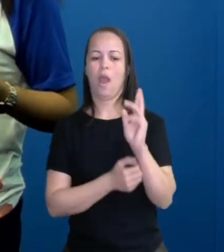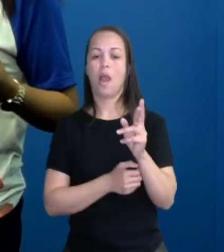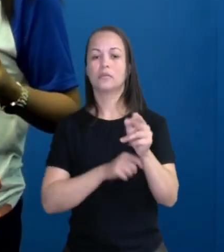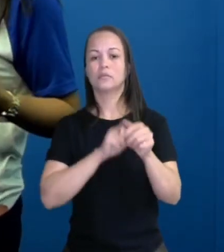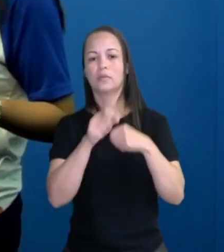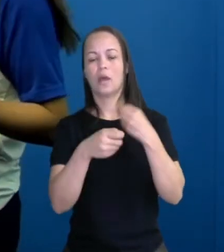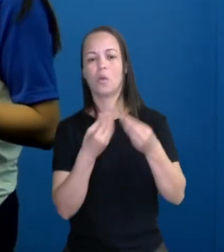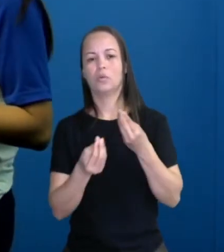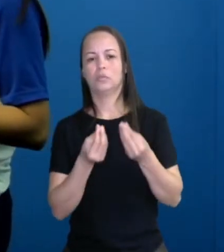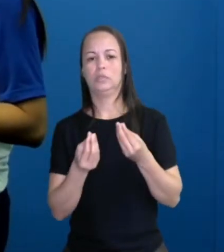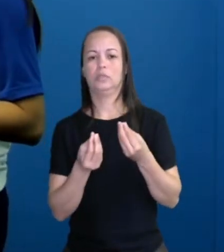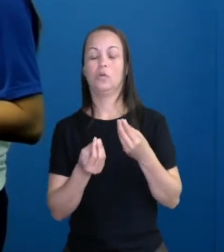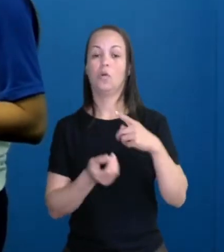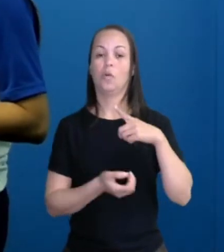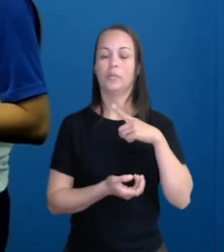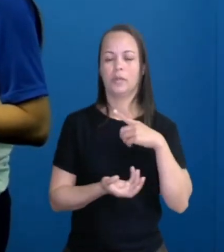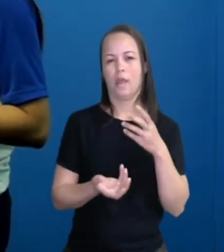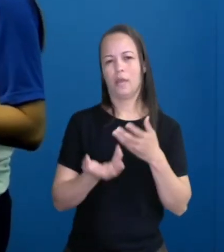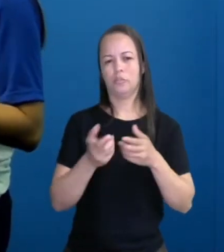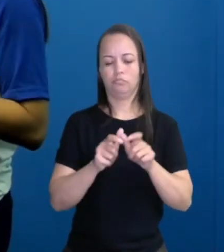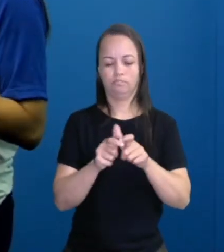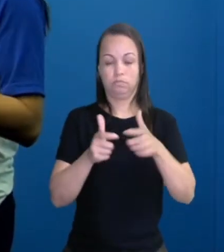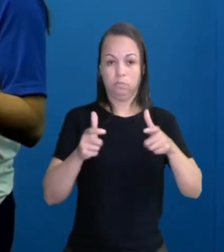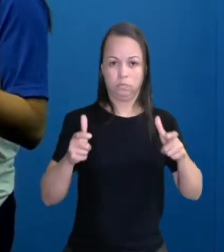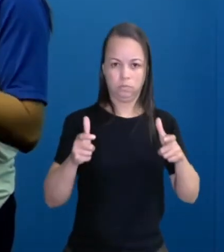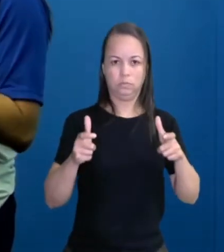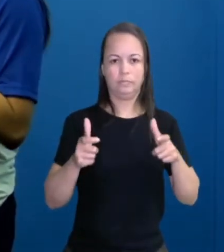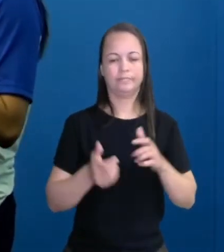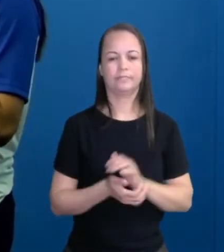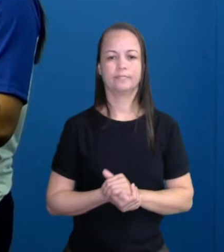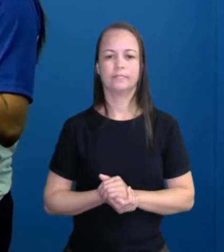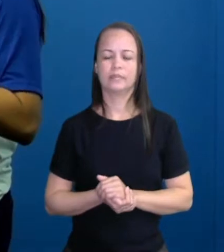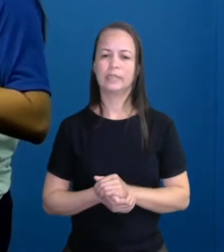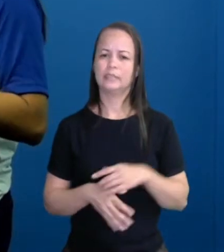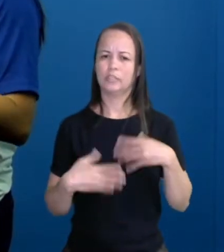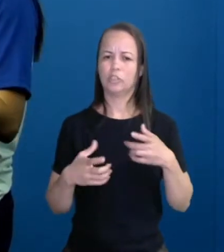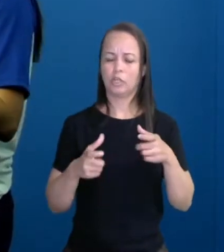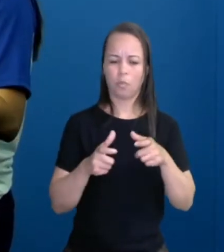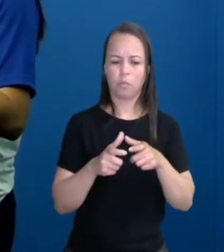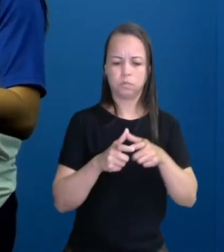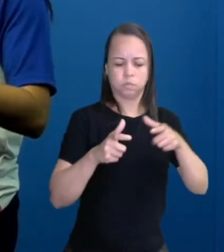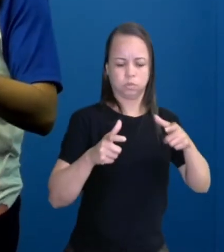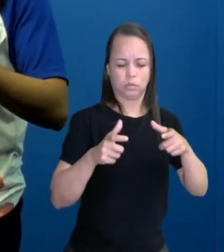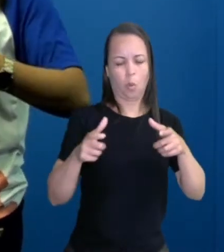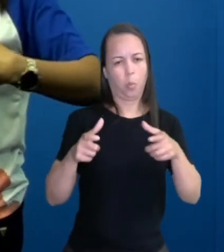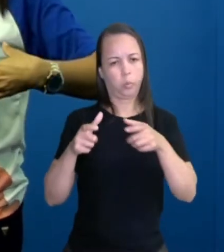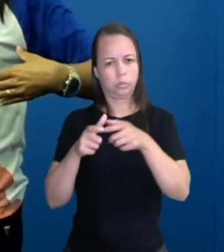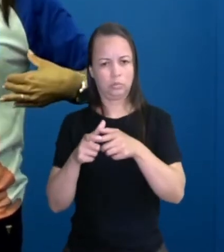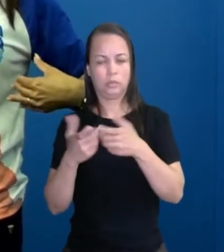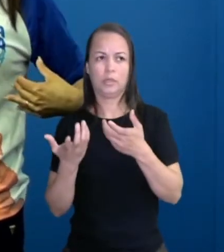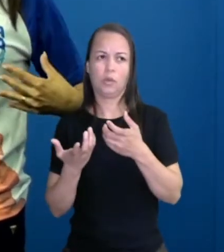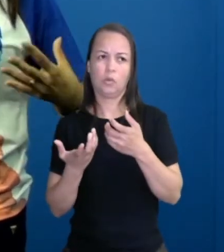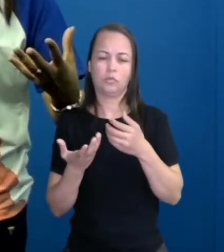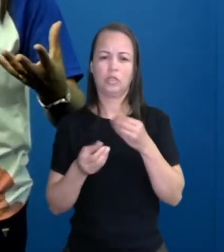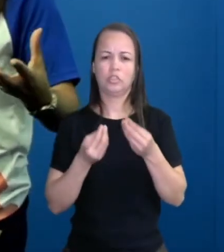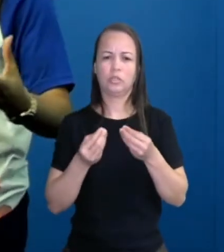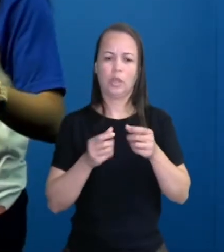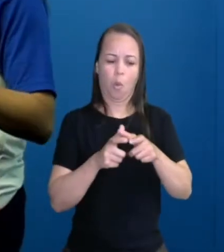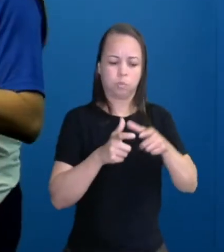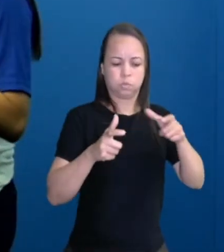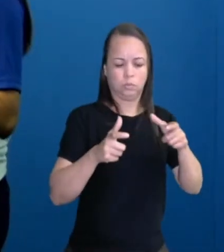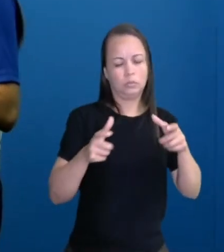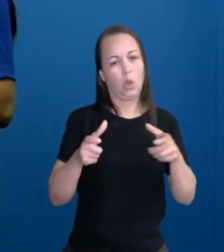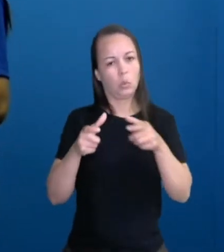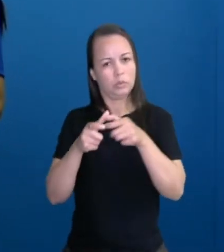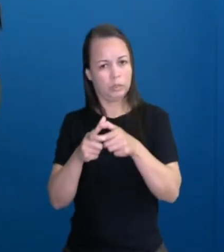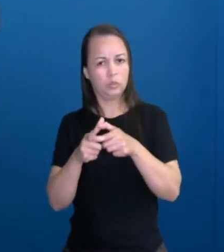entre as grandezas. Sempre, seja ela de redução ou de ampliação, ou seja, se você está aumentando ou